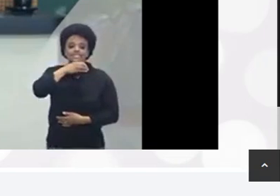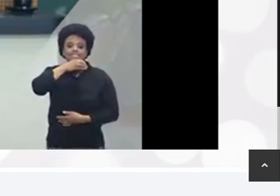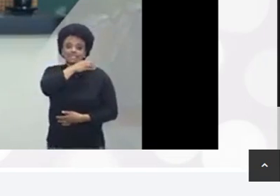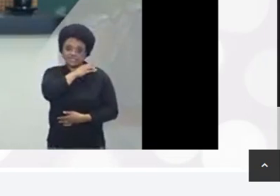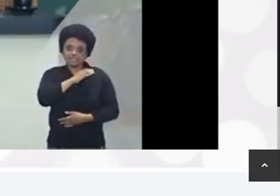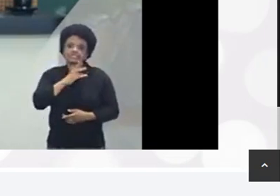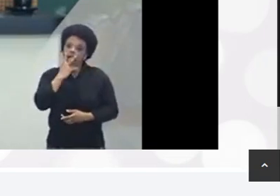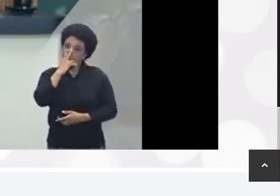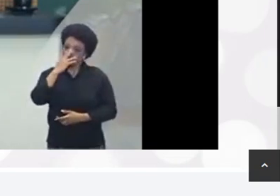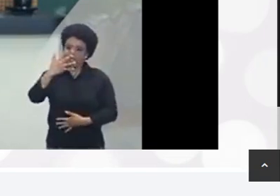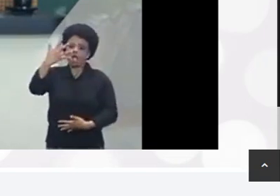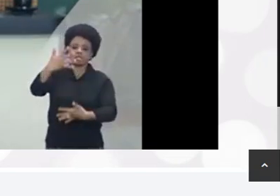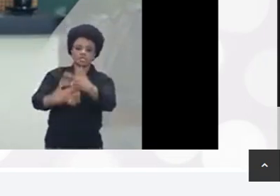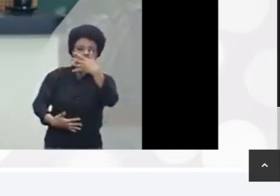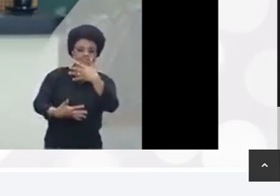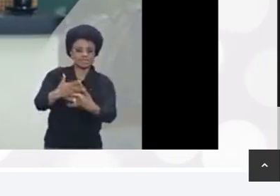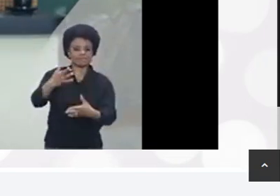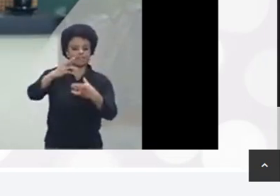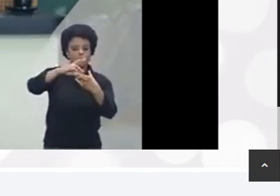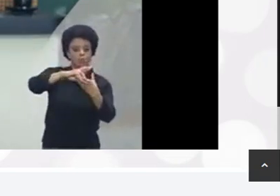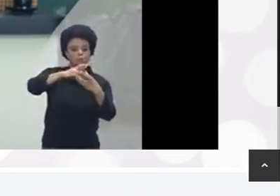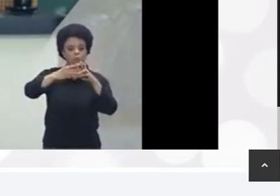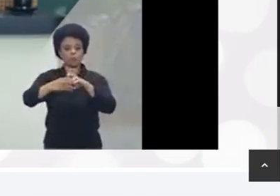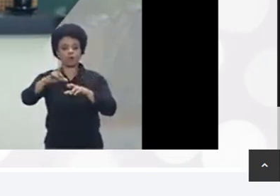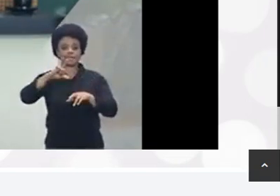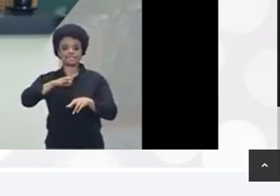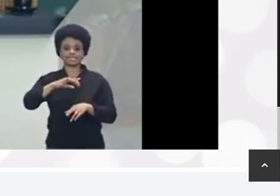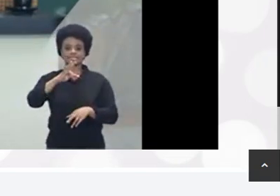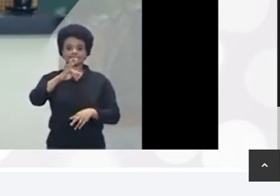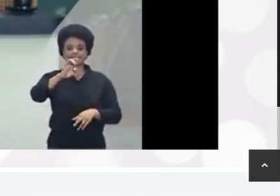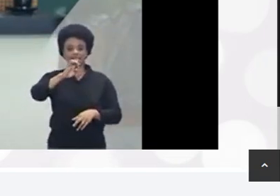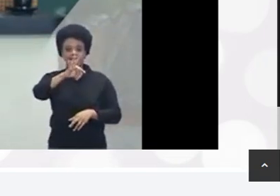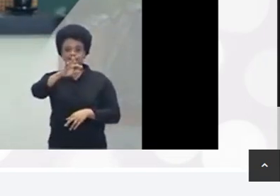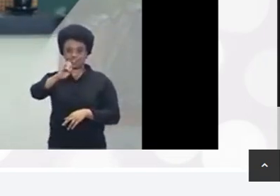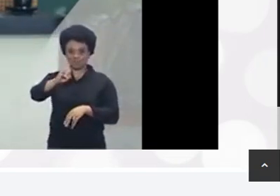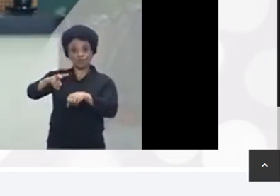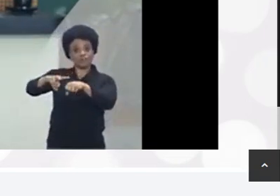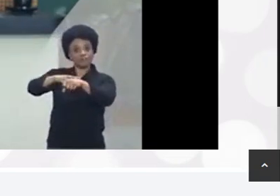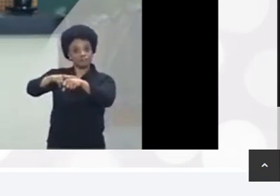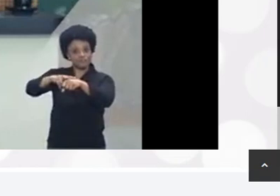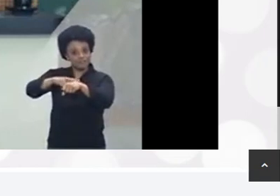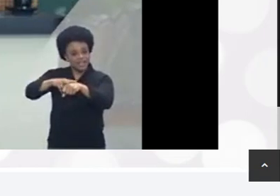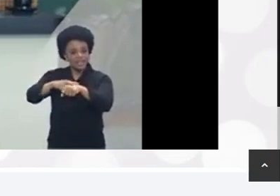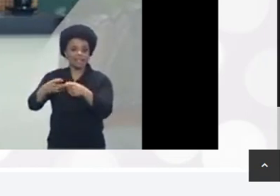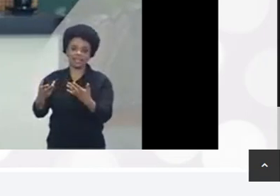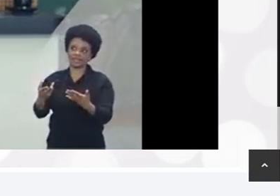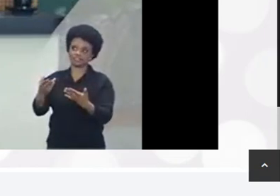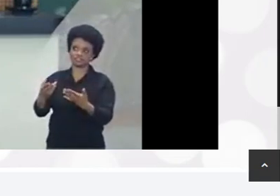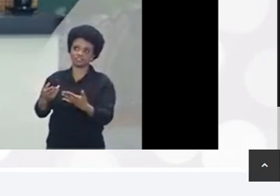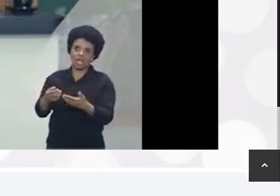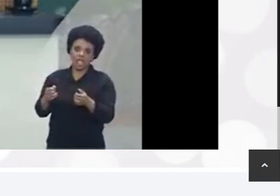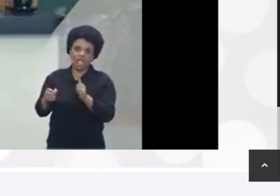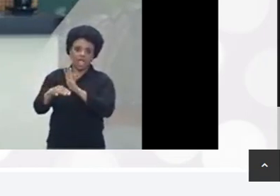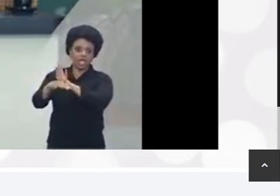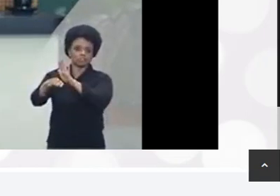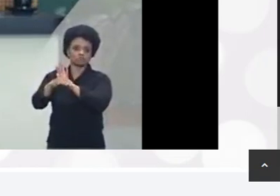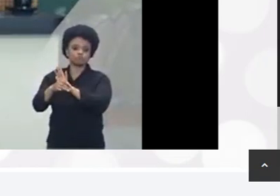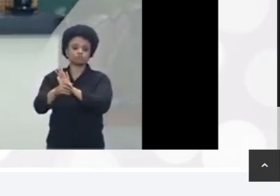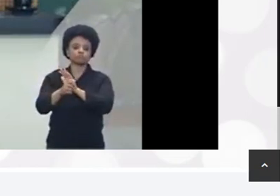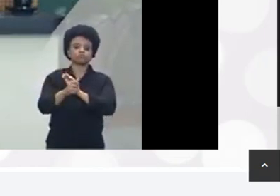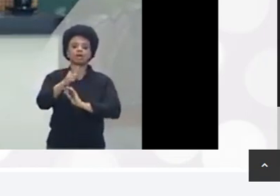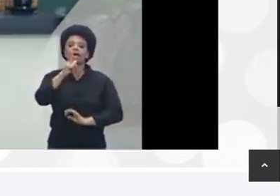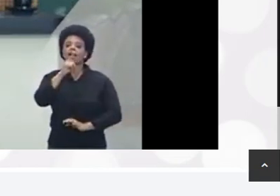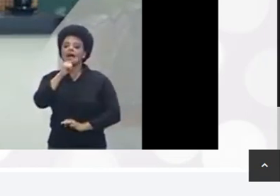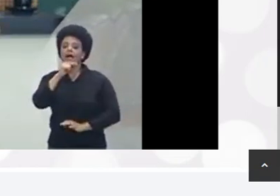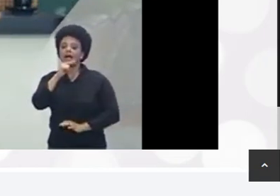para a sustentabilidade. A gente tem teto verde, que resfria bastante o ambiente. A gente tem sistema de refrigeração de água,